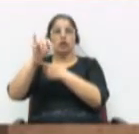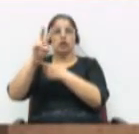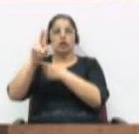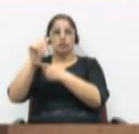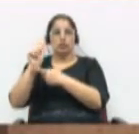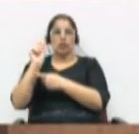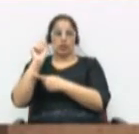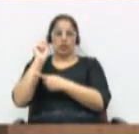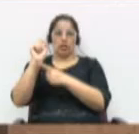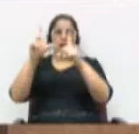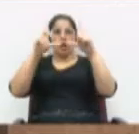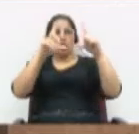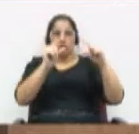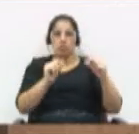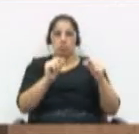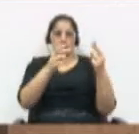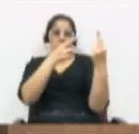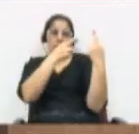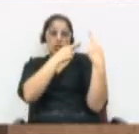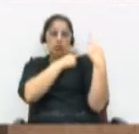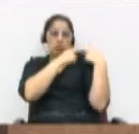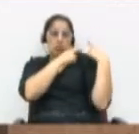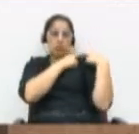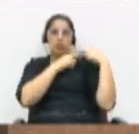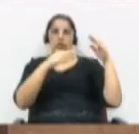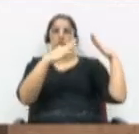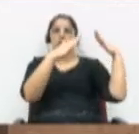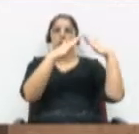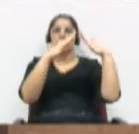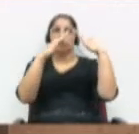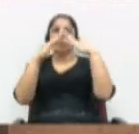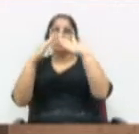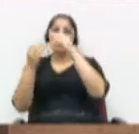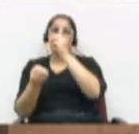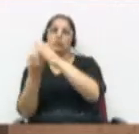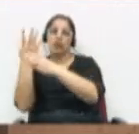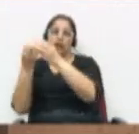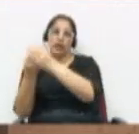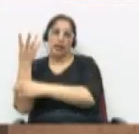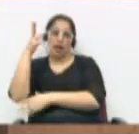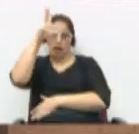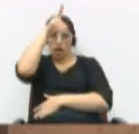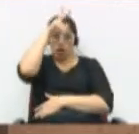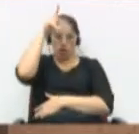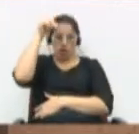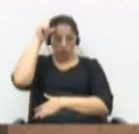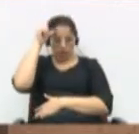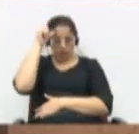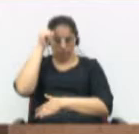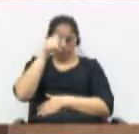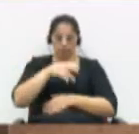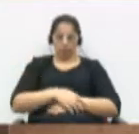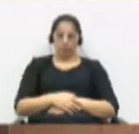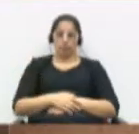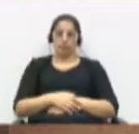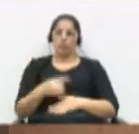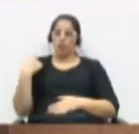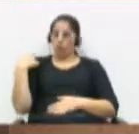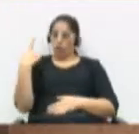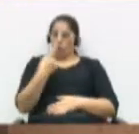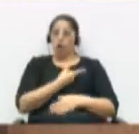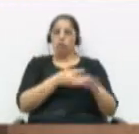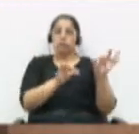habitação. É isso que nós da Coabitare pensamos quando iniciamos o projeto da